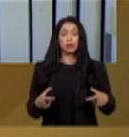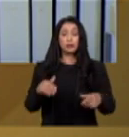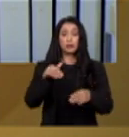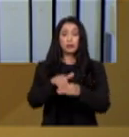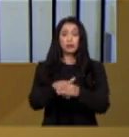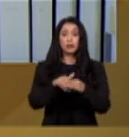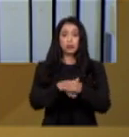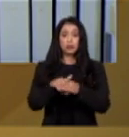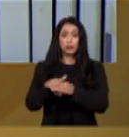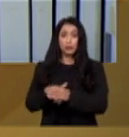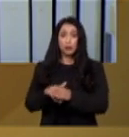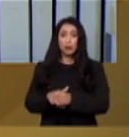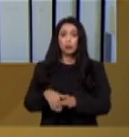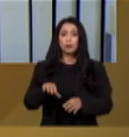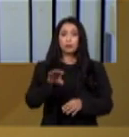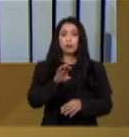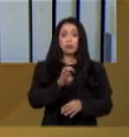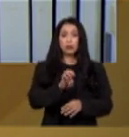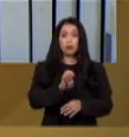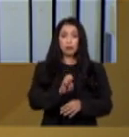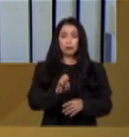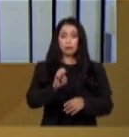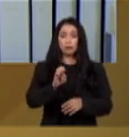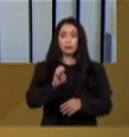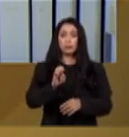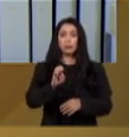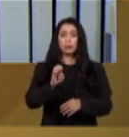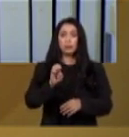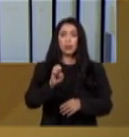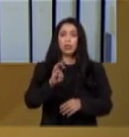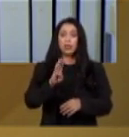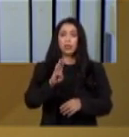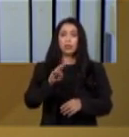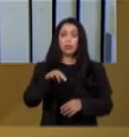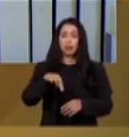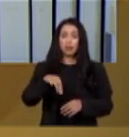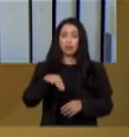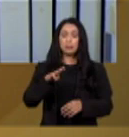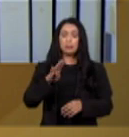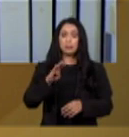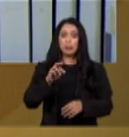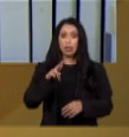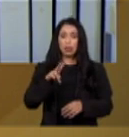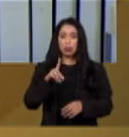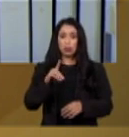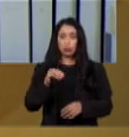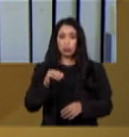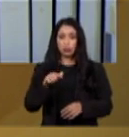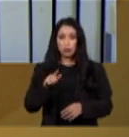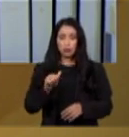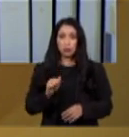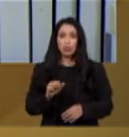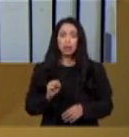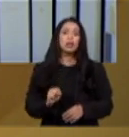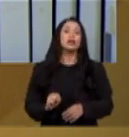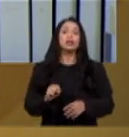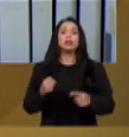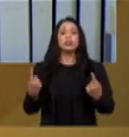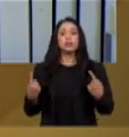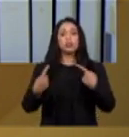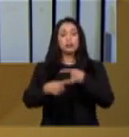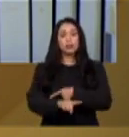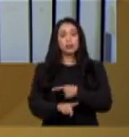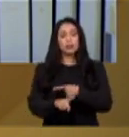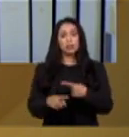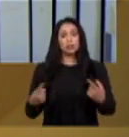conhecidos dos embargos de divergência e dado provimento a eles, de modo a